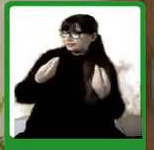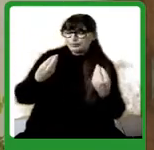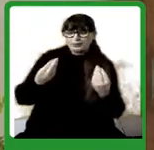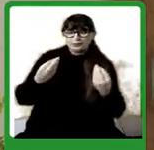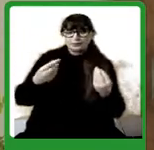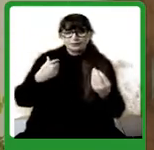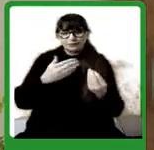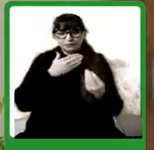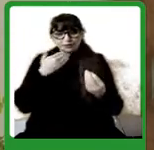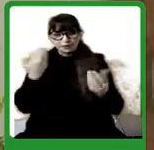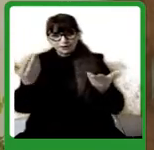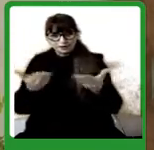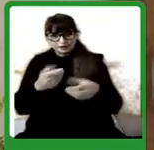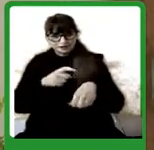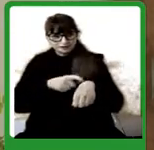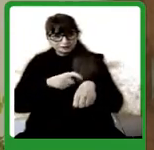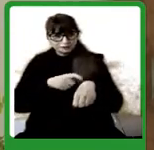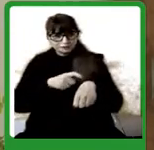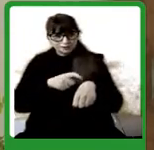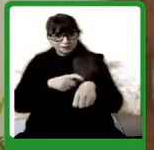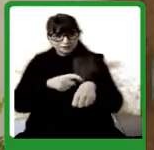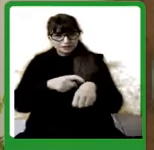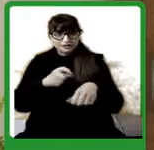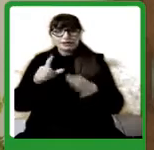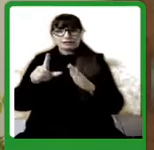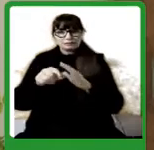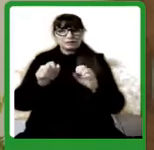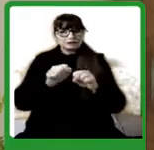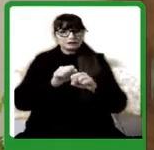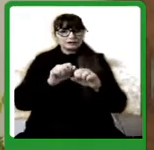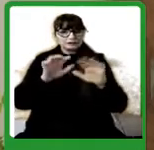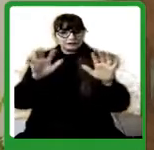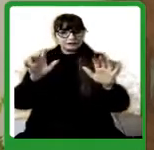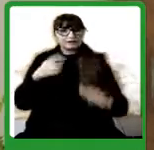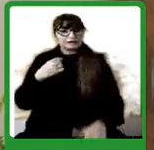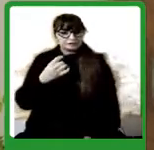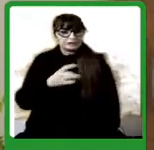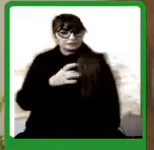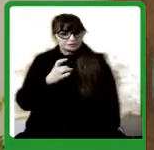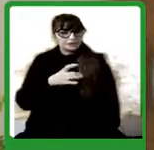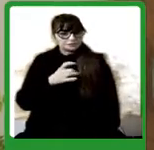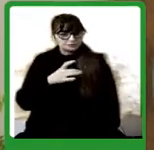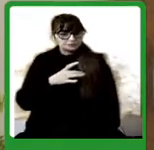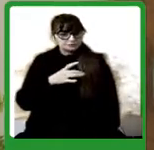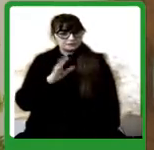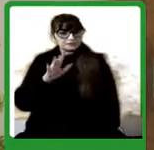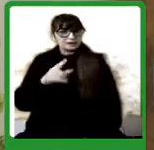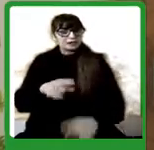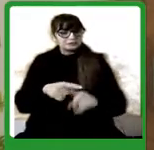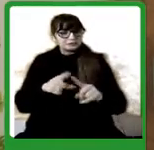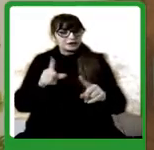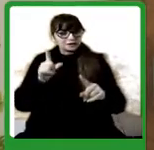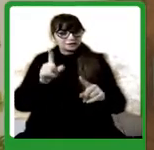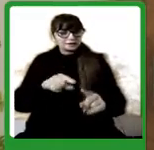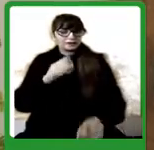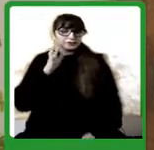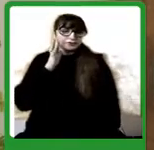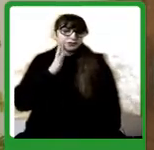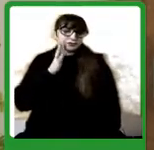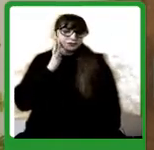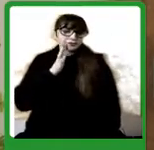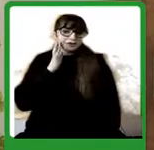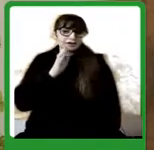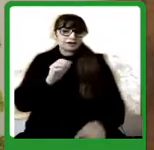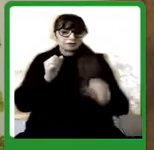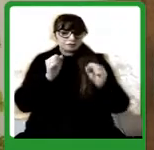nesse momento? Daí o cara ligou as luzes, mas dá um medo. Dá. Mas é muito, muito massa. É, eu postei lá no meu Instagram, se tu tá